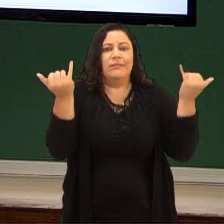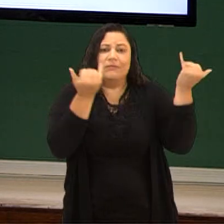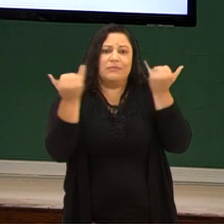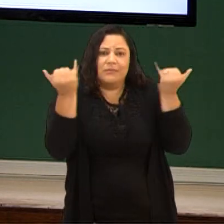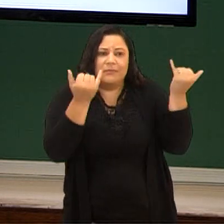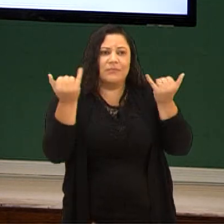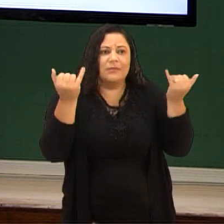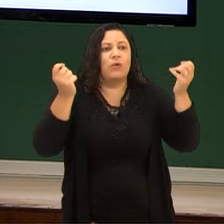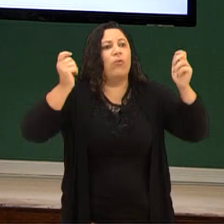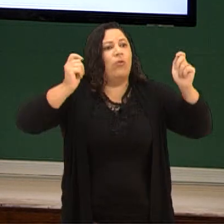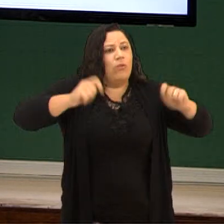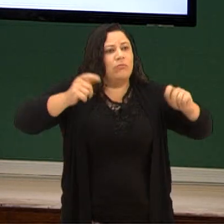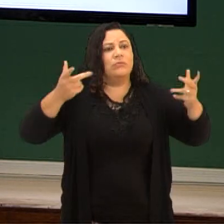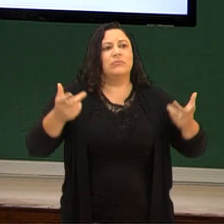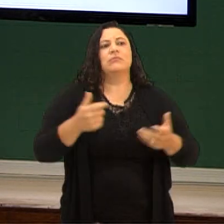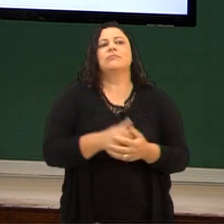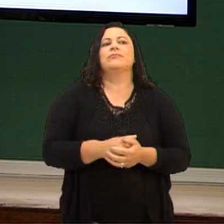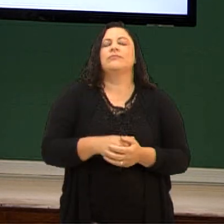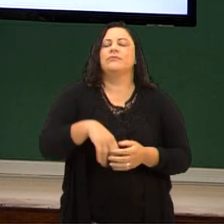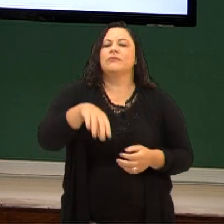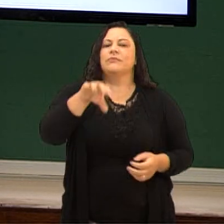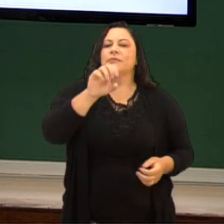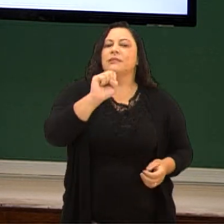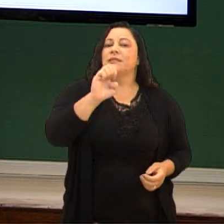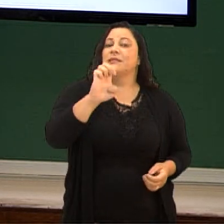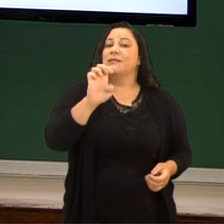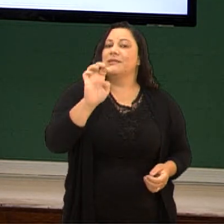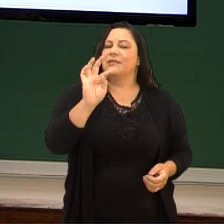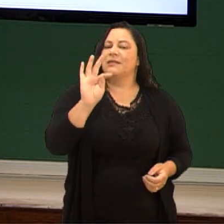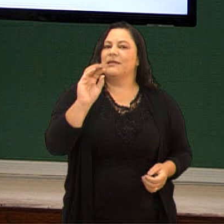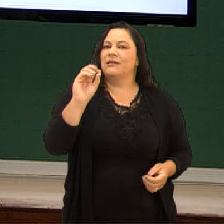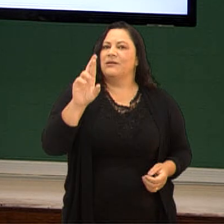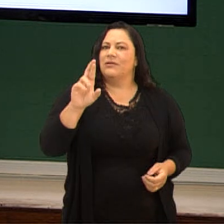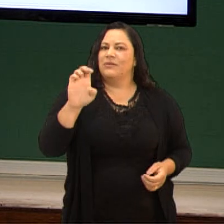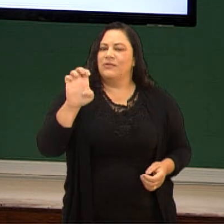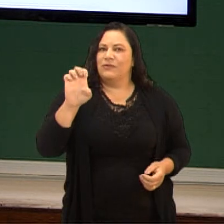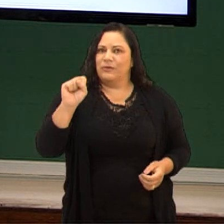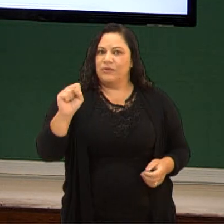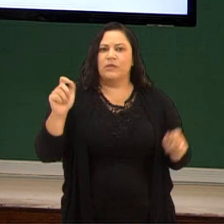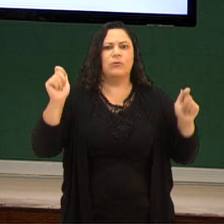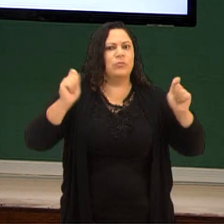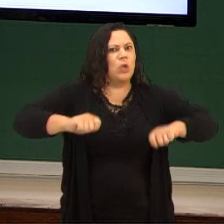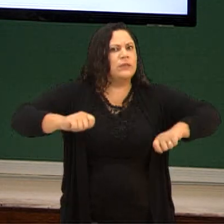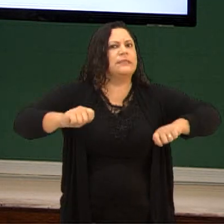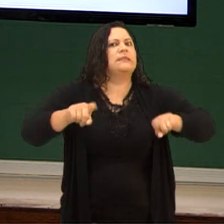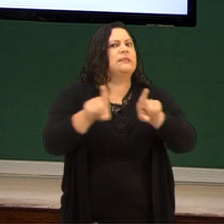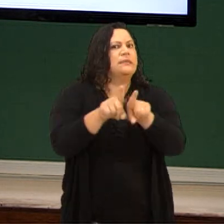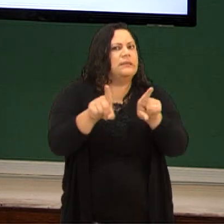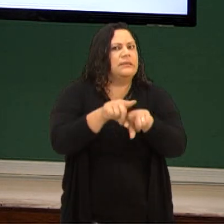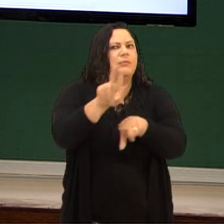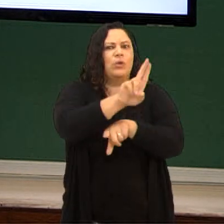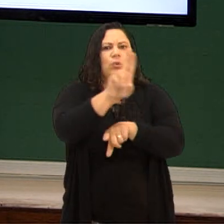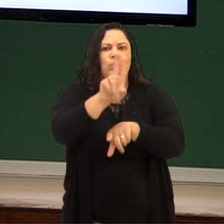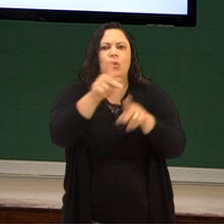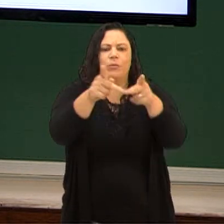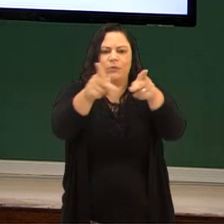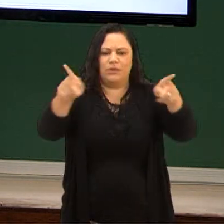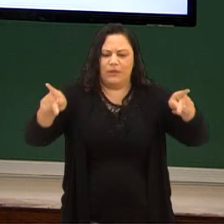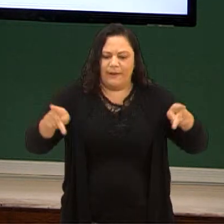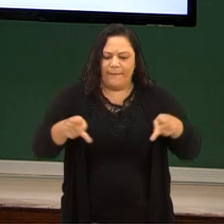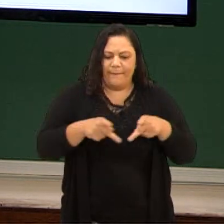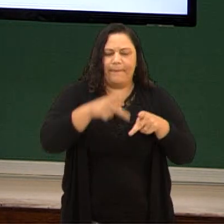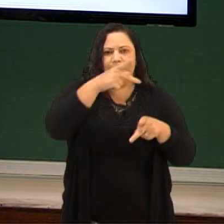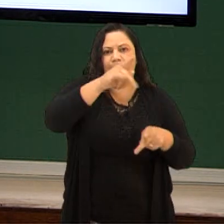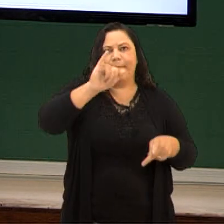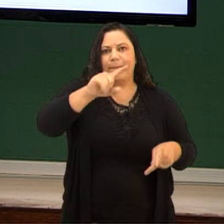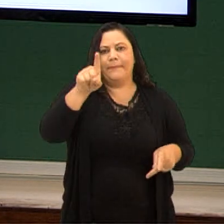de setores, ele é do formato circular. Ele também pode ser chamado de gráfico de pizza, certo? Por ele ter